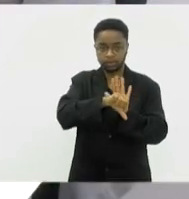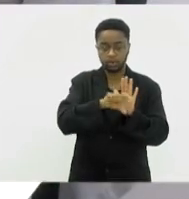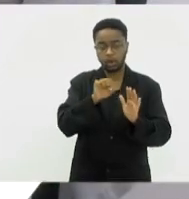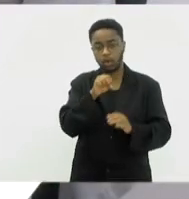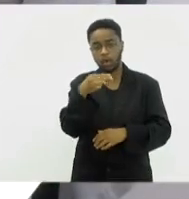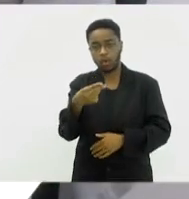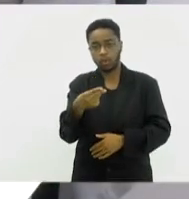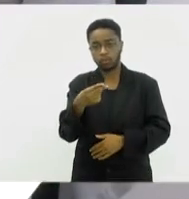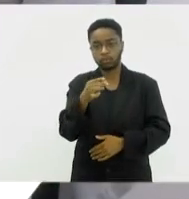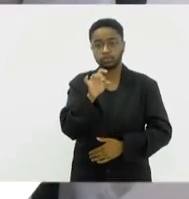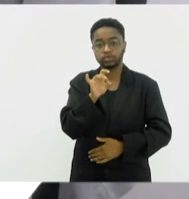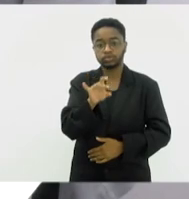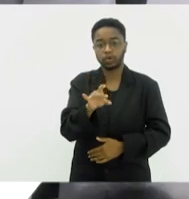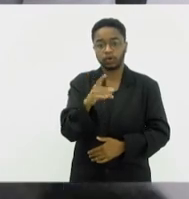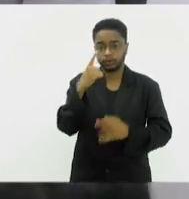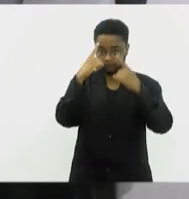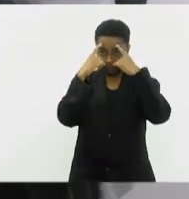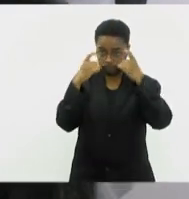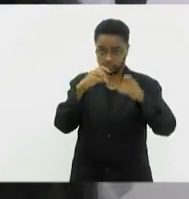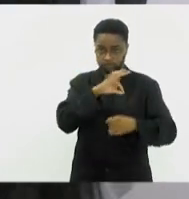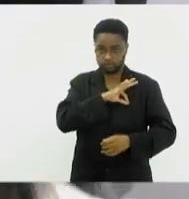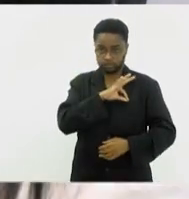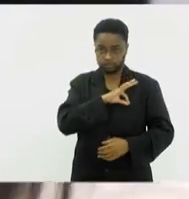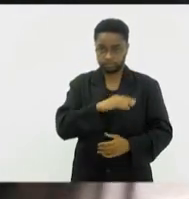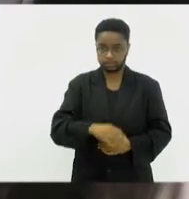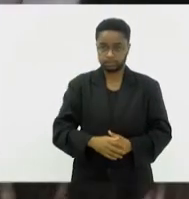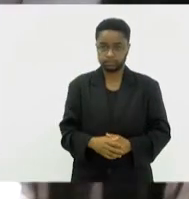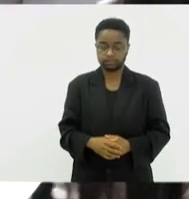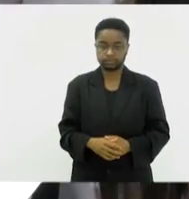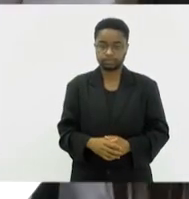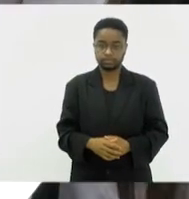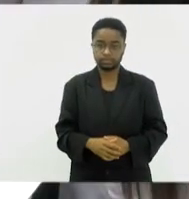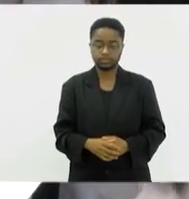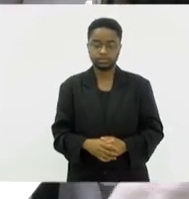só a suposta violência policial? Deputado Delaroli.